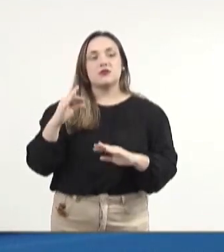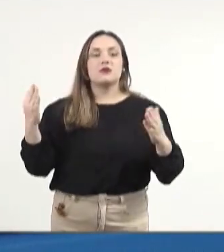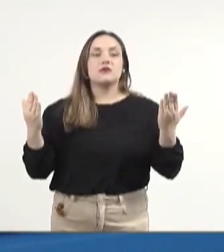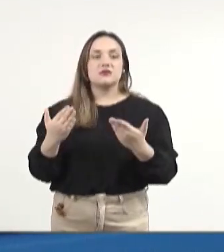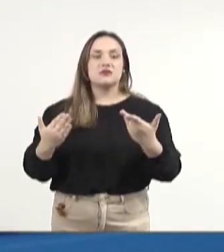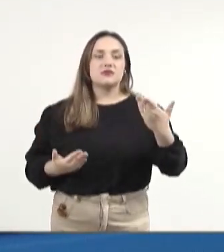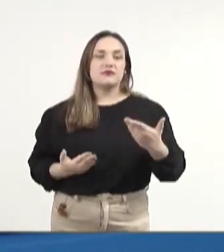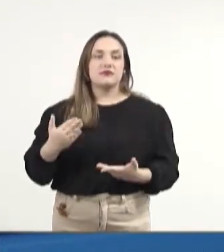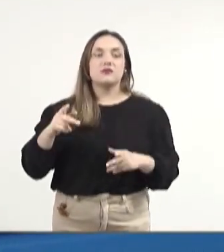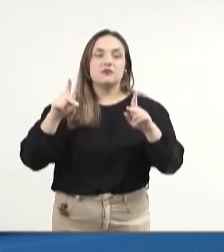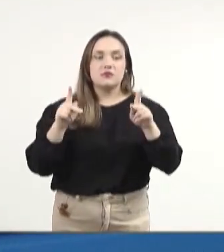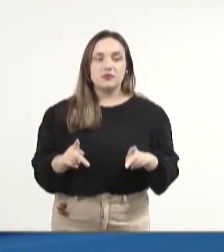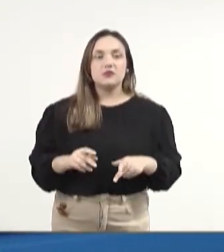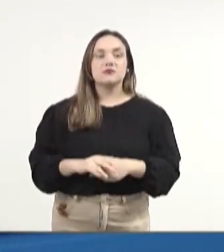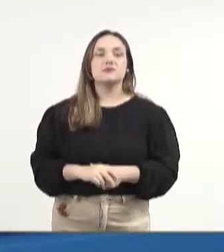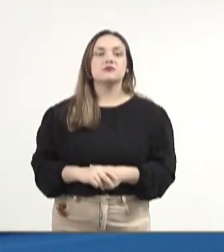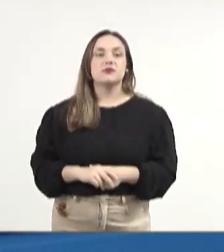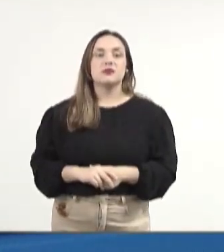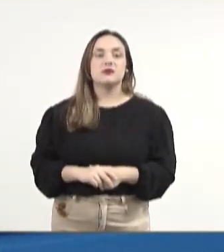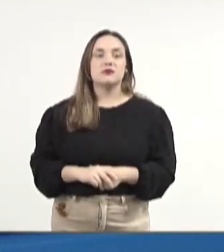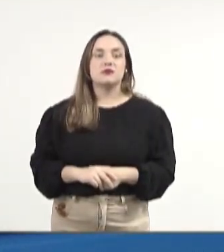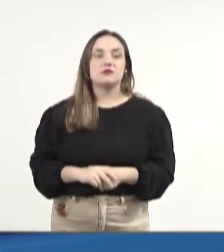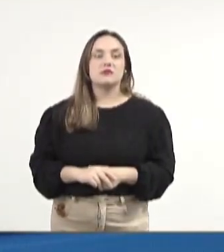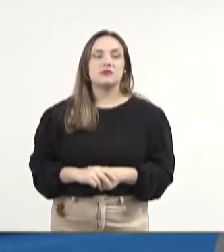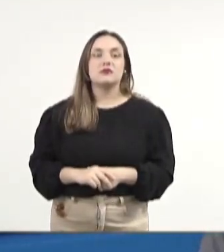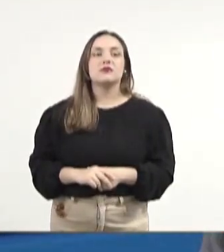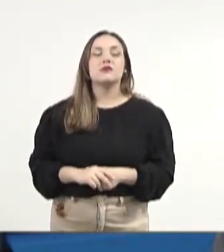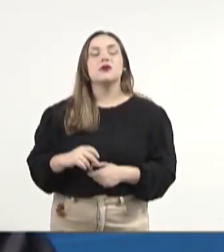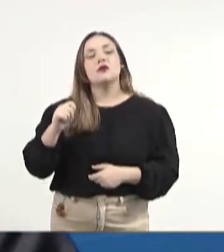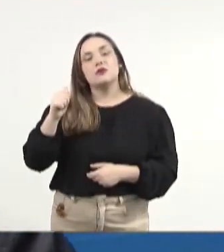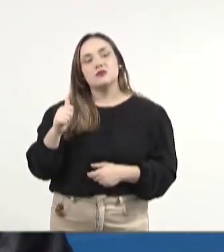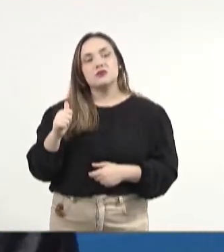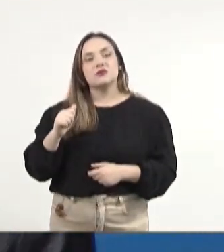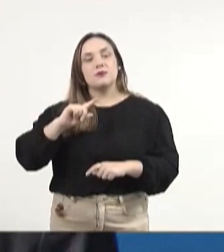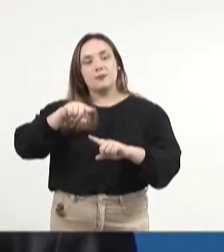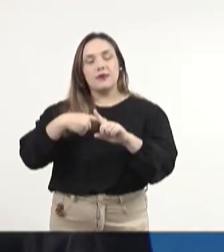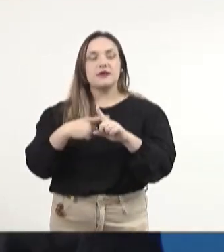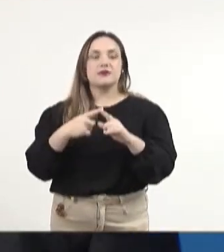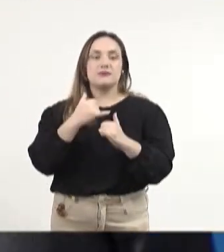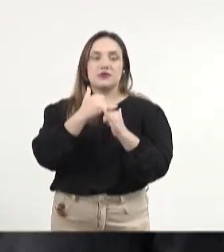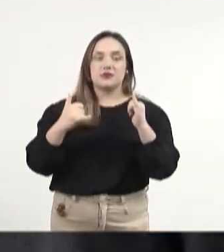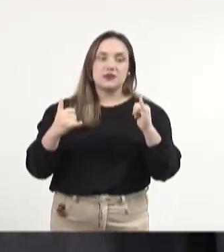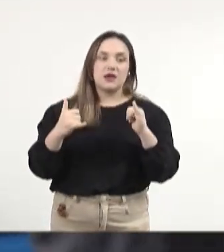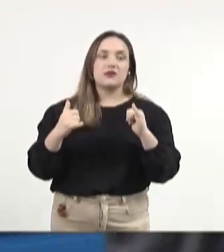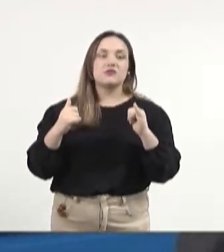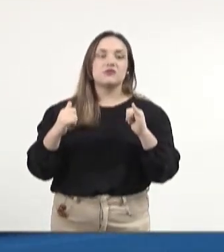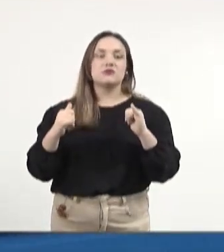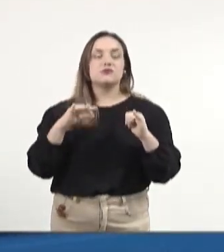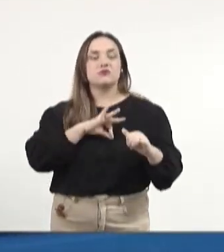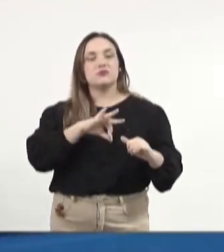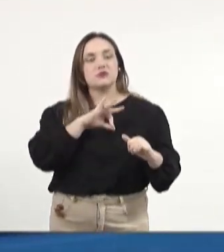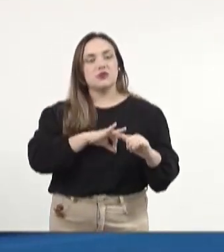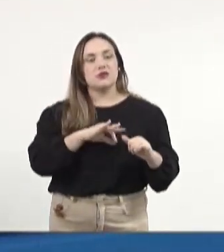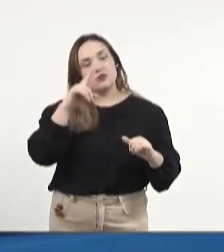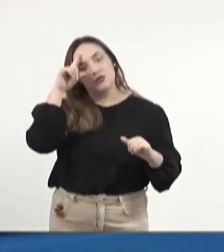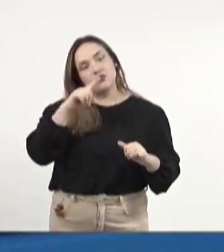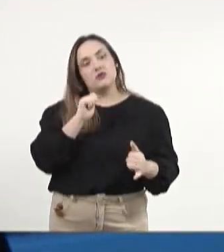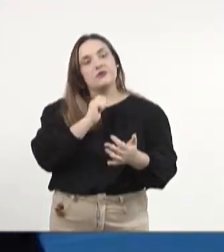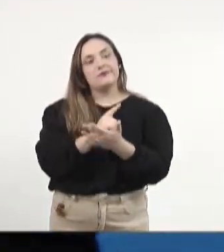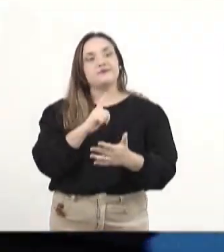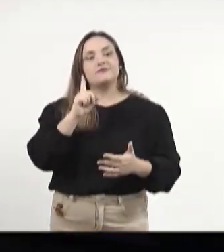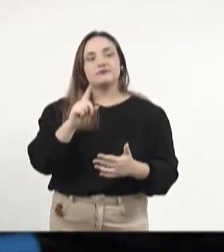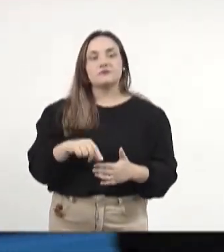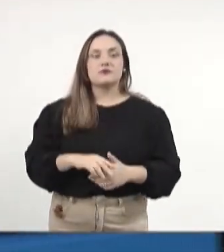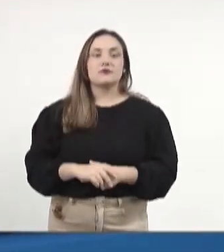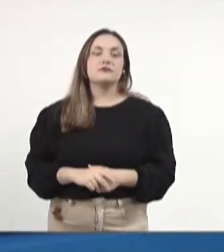servidores pudessem novamente ter pelo menos mais da metade do seu salário disponível para receber no dia do pagamento. Então, essa é uma